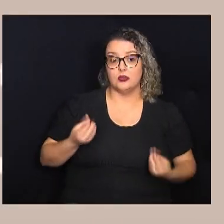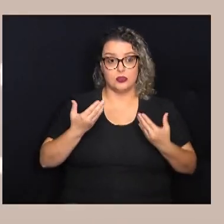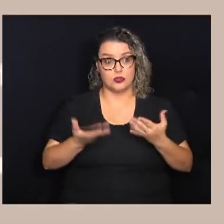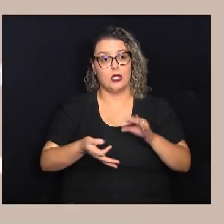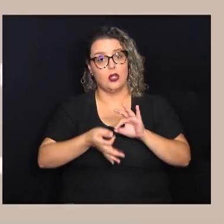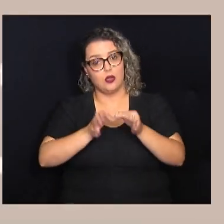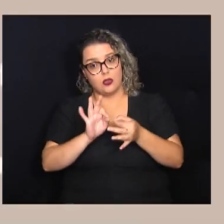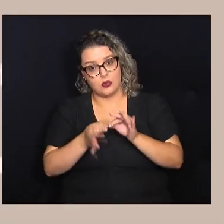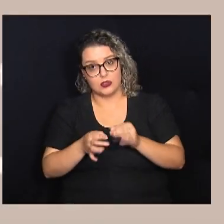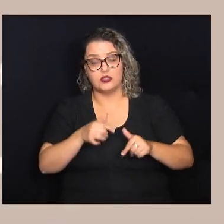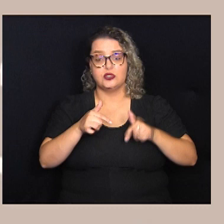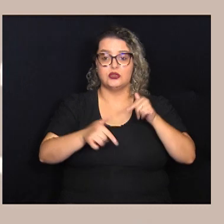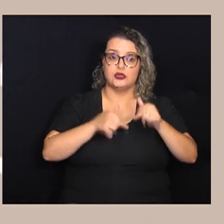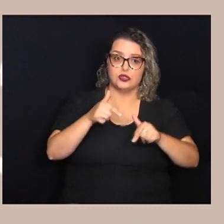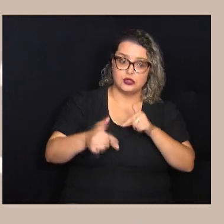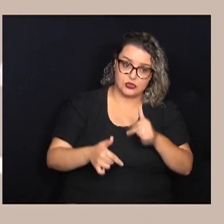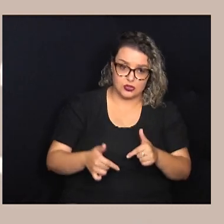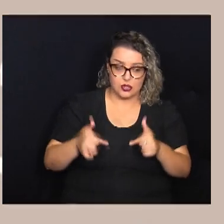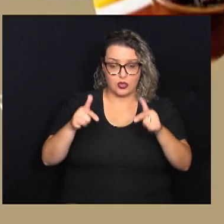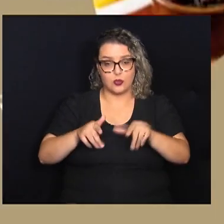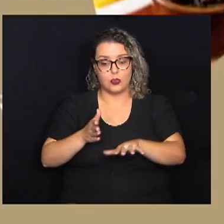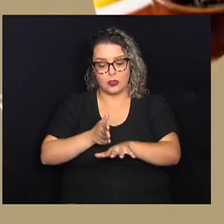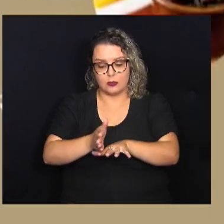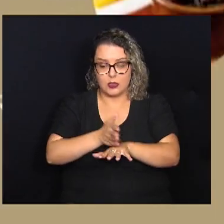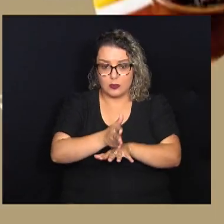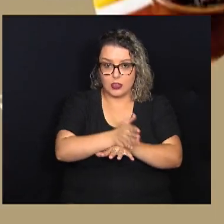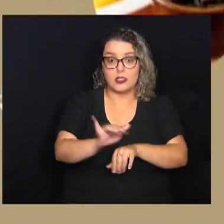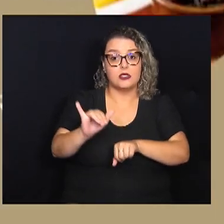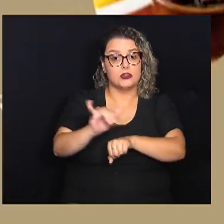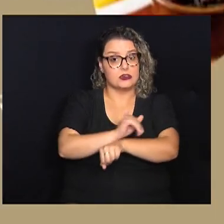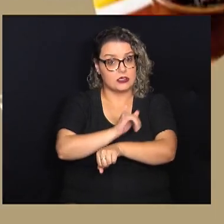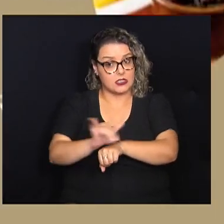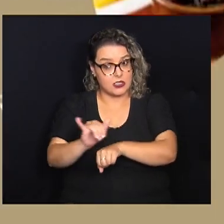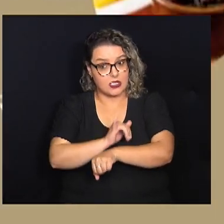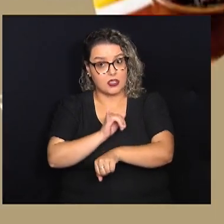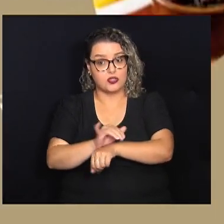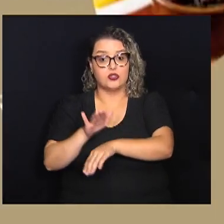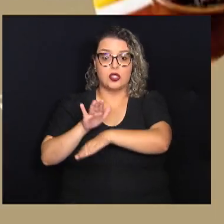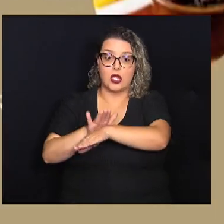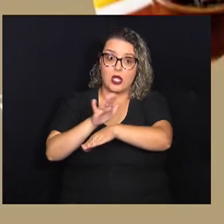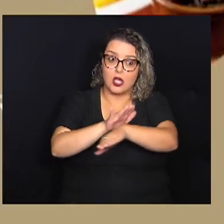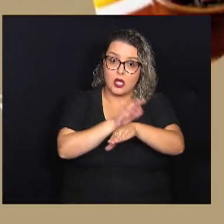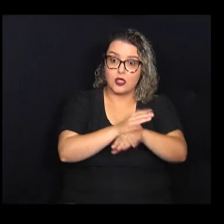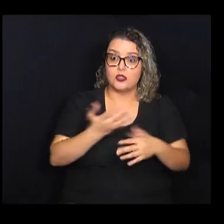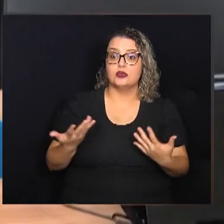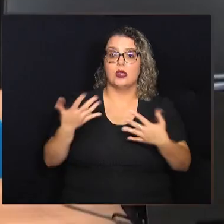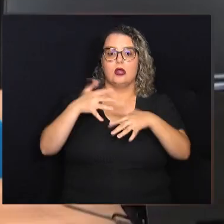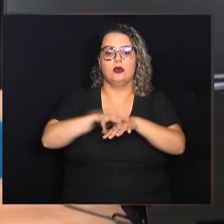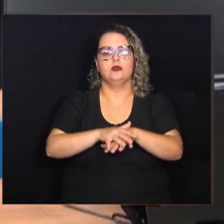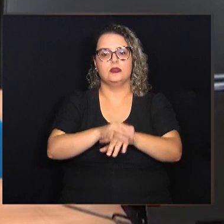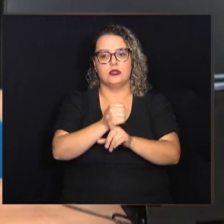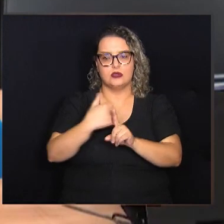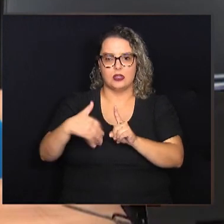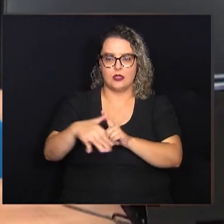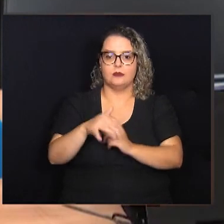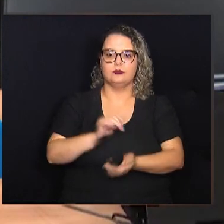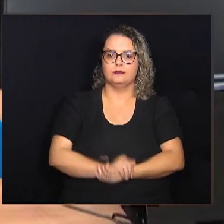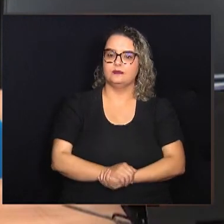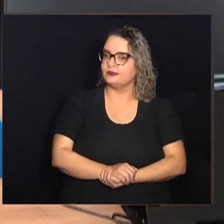de assistência social. Muito contente, feliz de estar aqui na casa, representando de uma forma